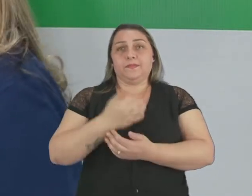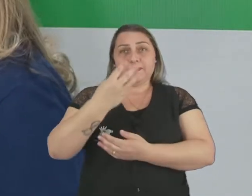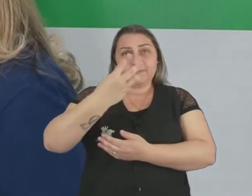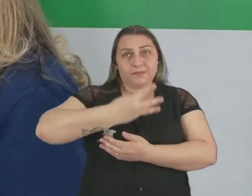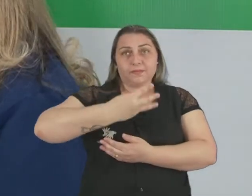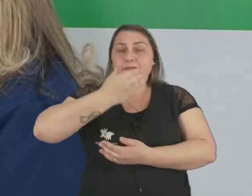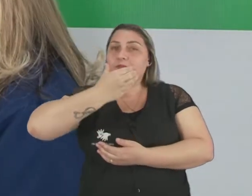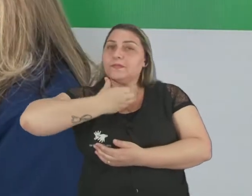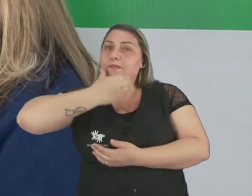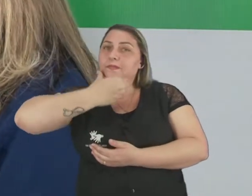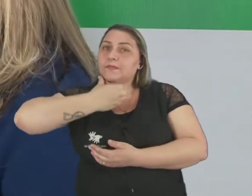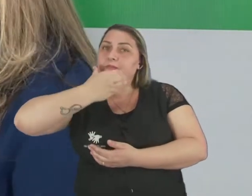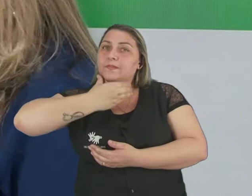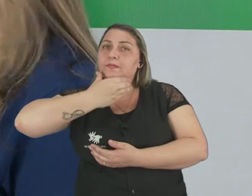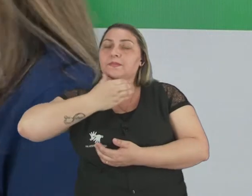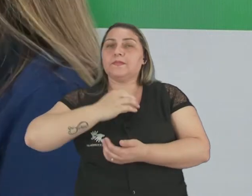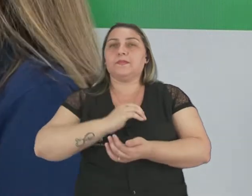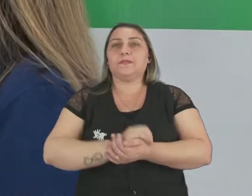3 maçãs,